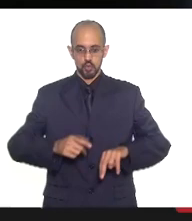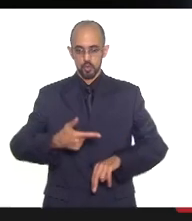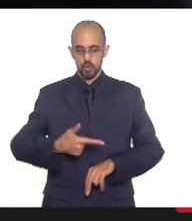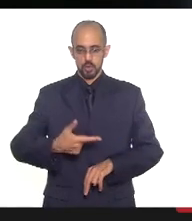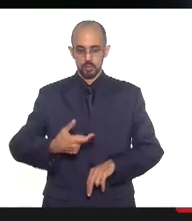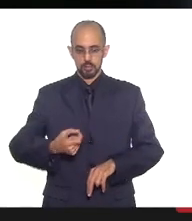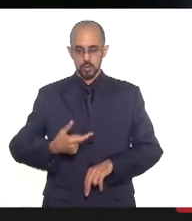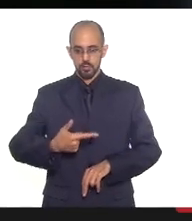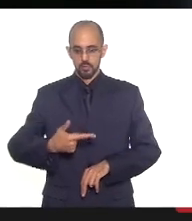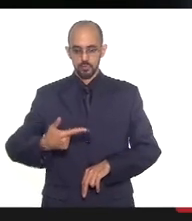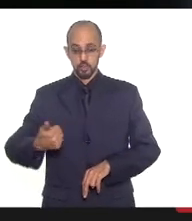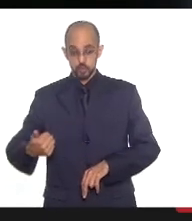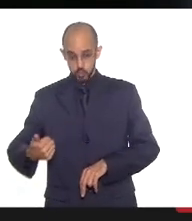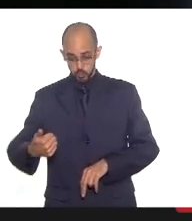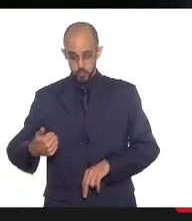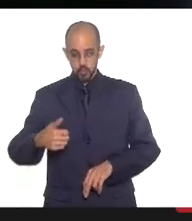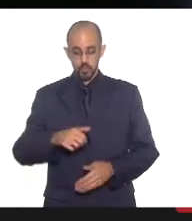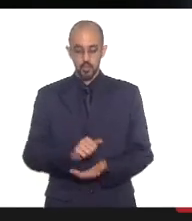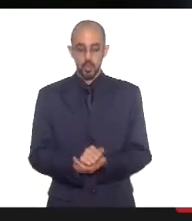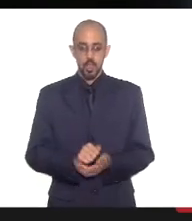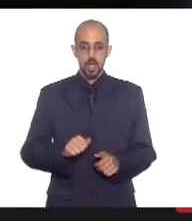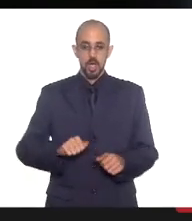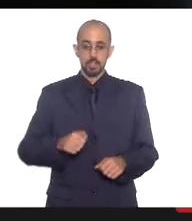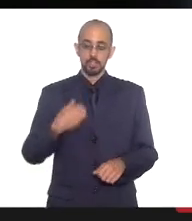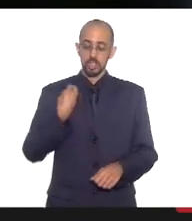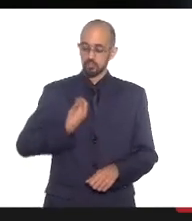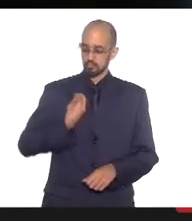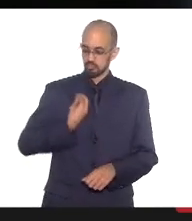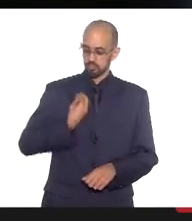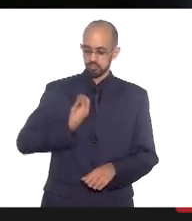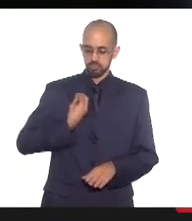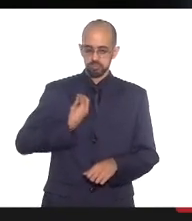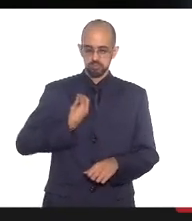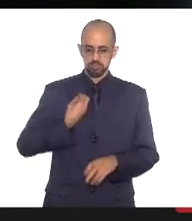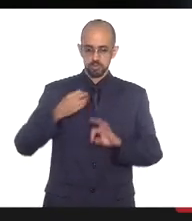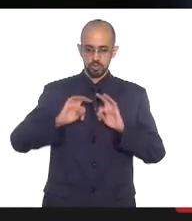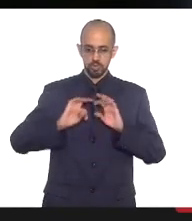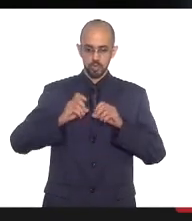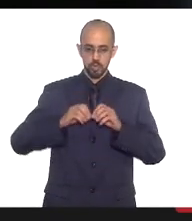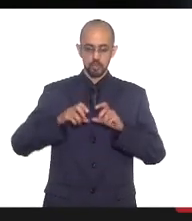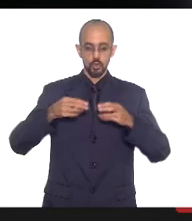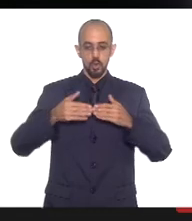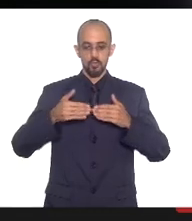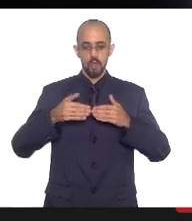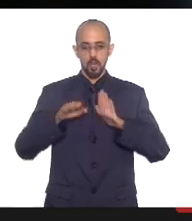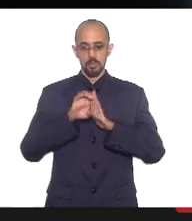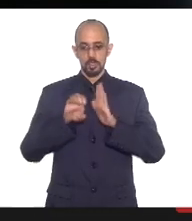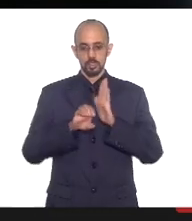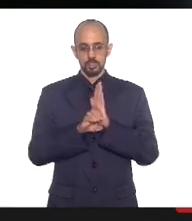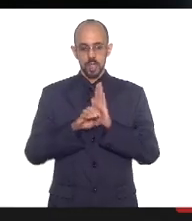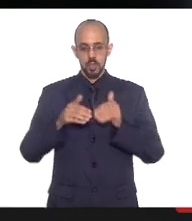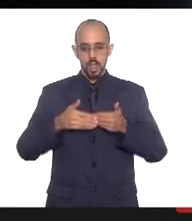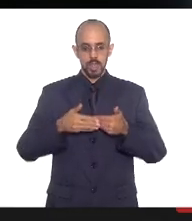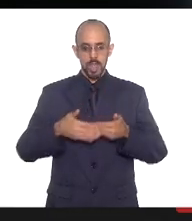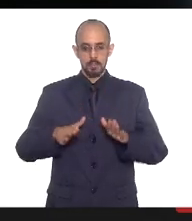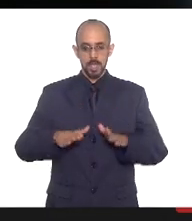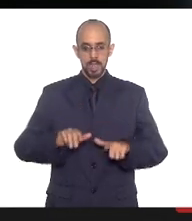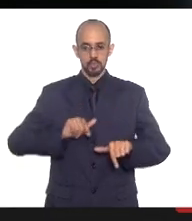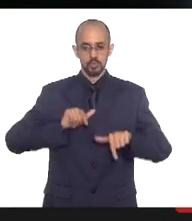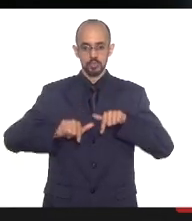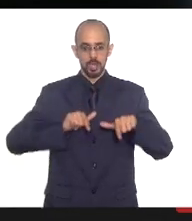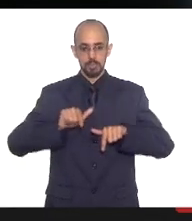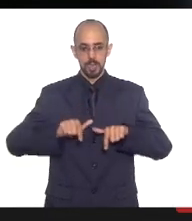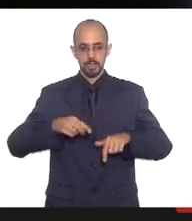em havendo número regimental conforme edital publicado em 2 de junho de 2021 declarou abertos os trabalhos